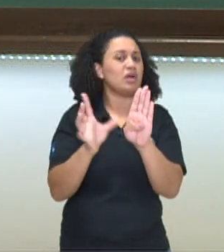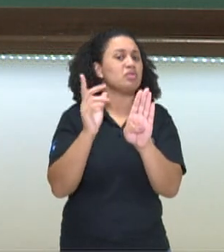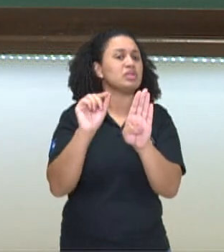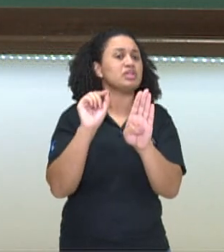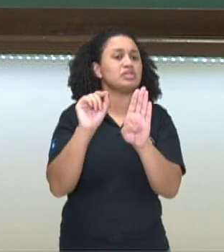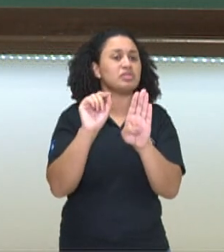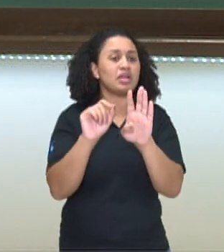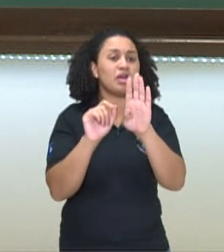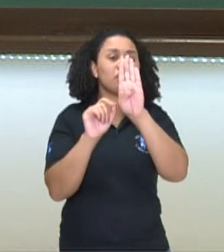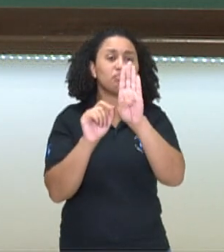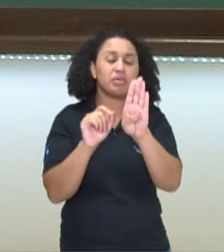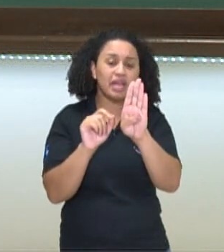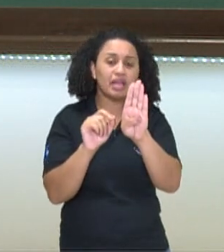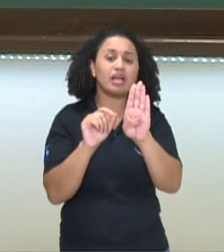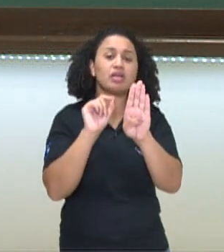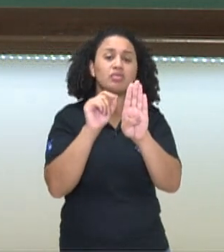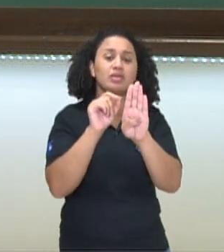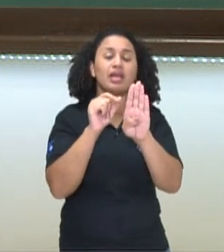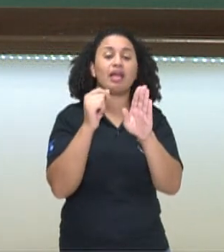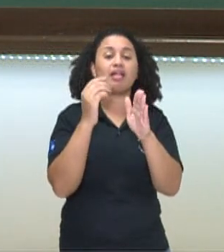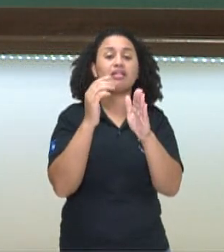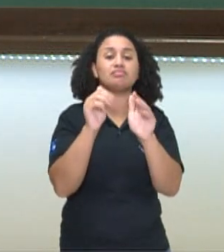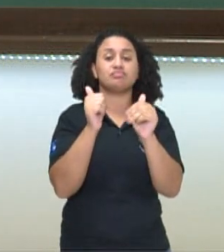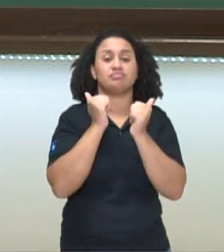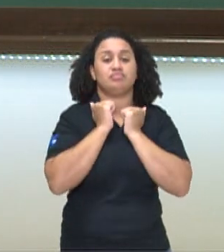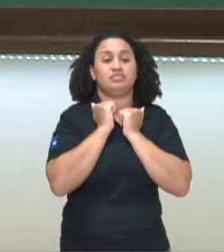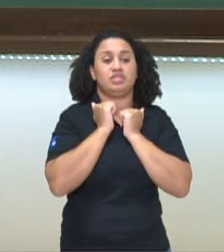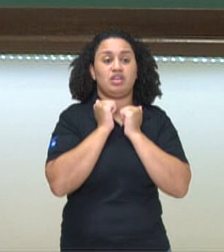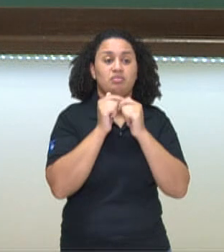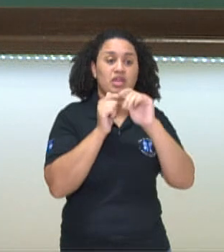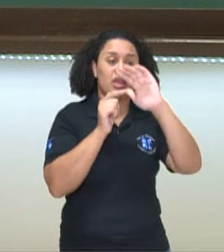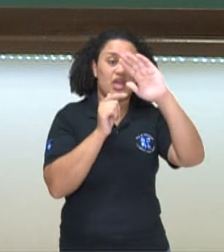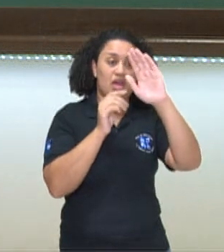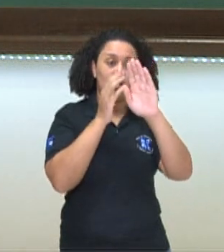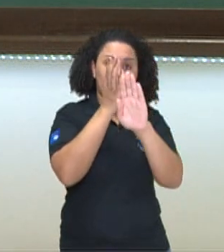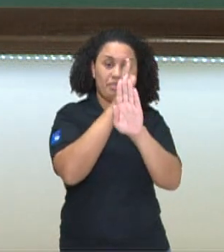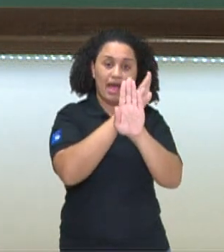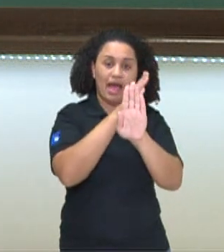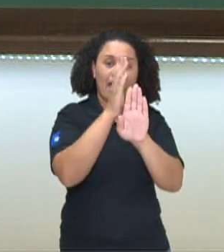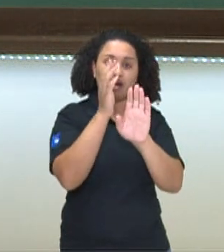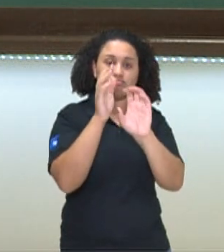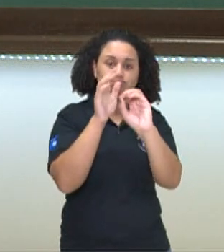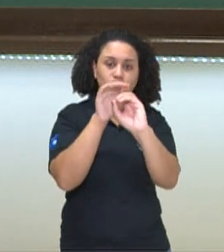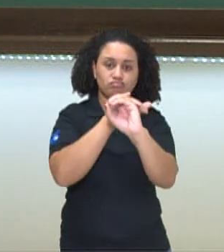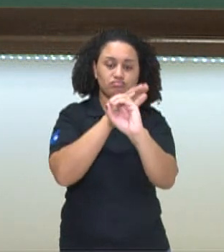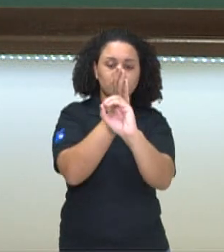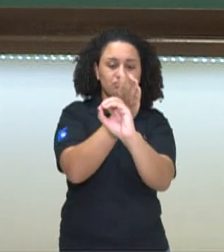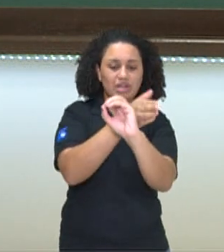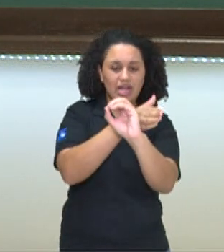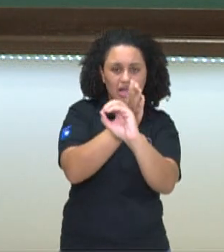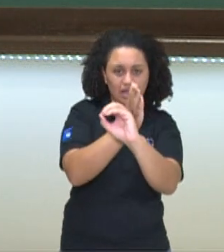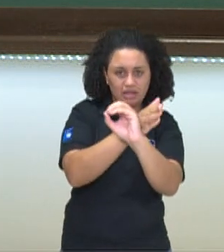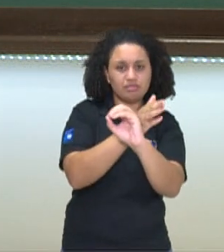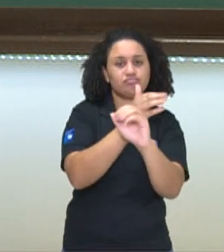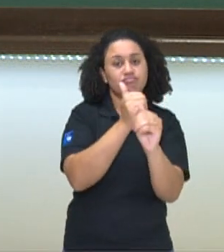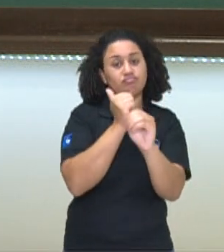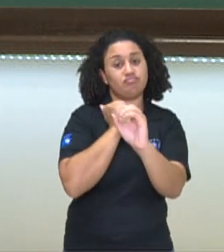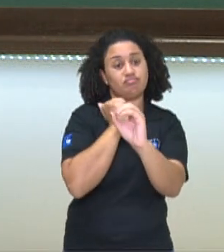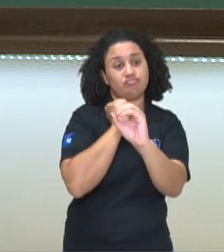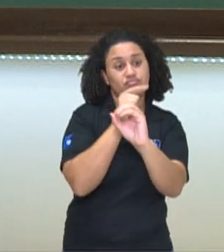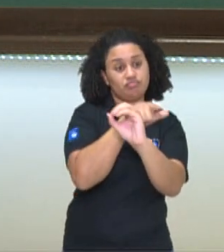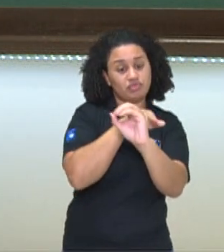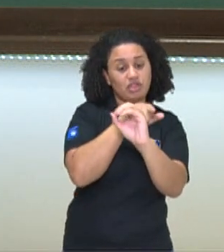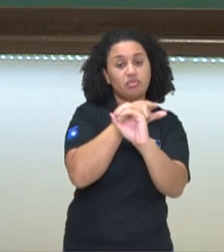então é que o corpo B vai ser neutralizado uma região dele. Ele vai receber cargas elétricas e